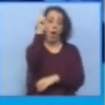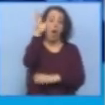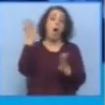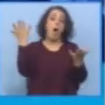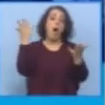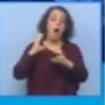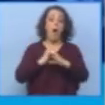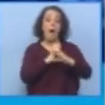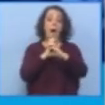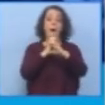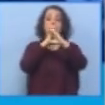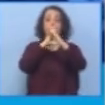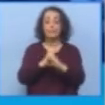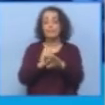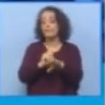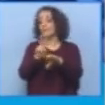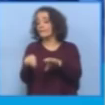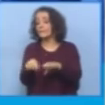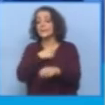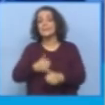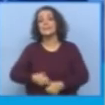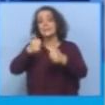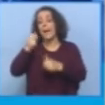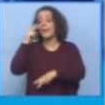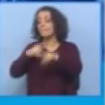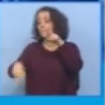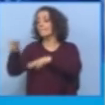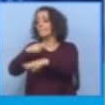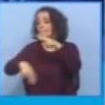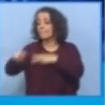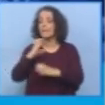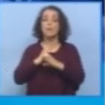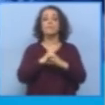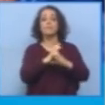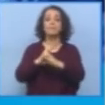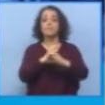tínhamos ido parando em algumas cidades, íamos conhecendo algumas cidades por caminho, na ida